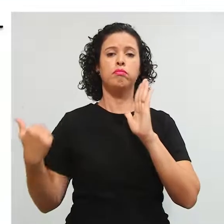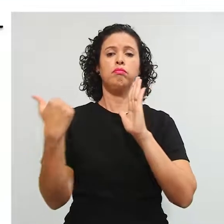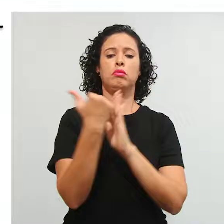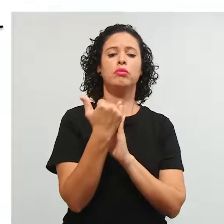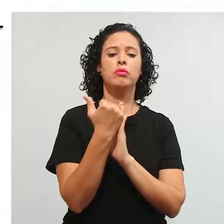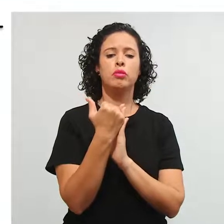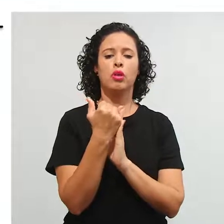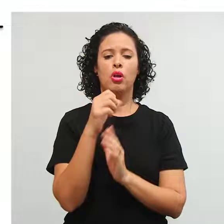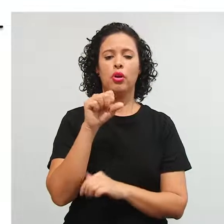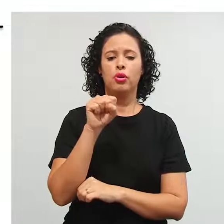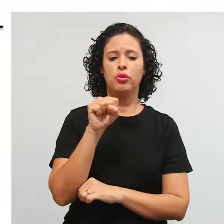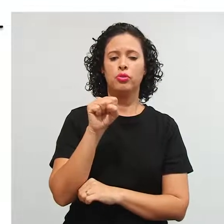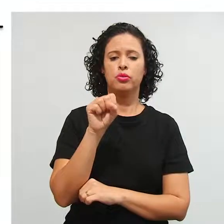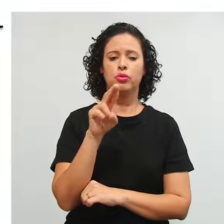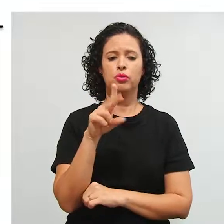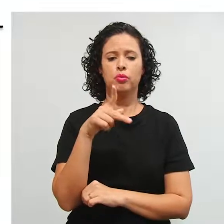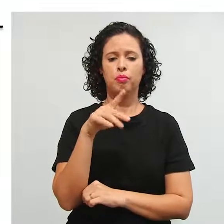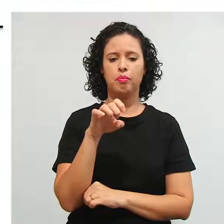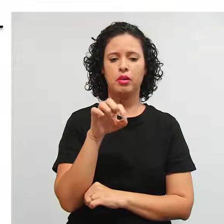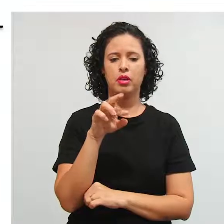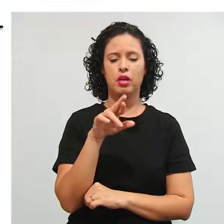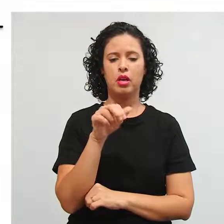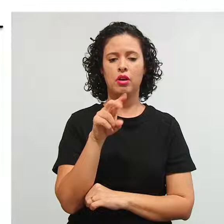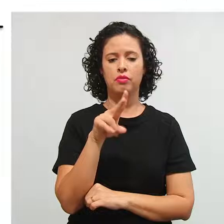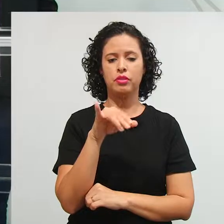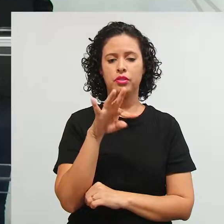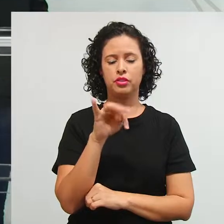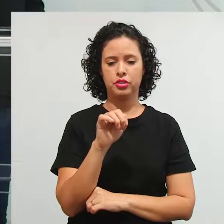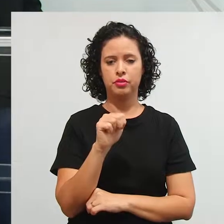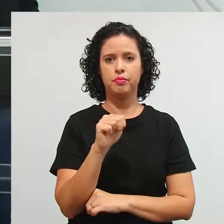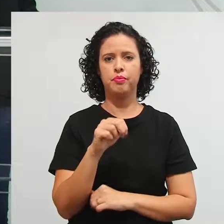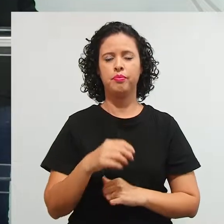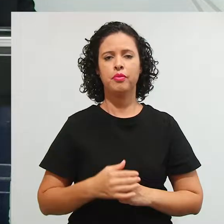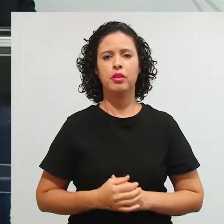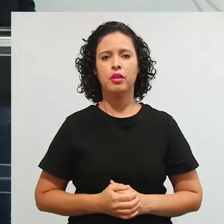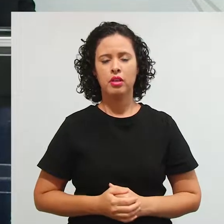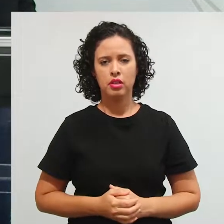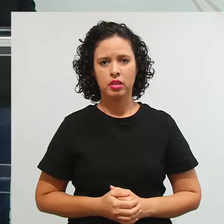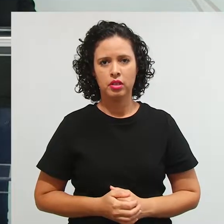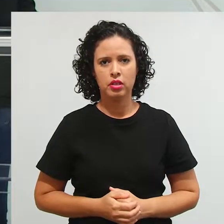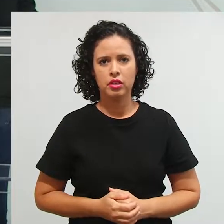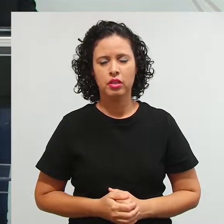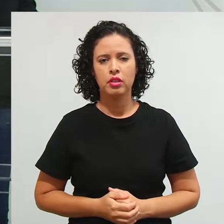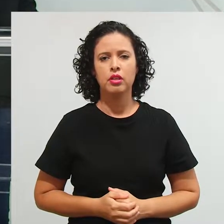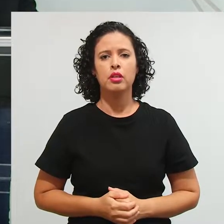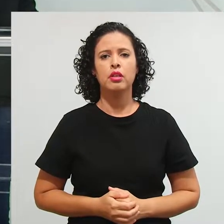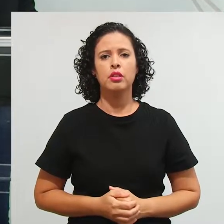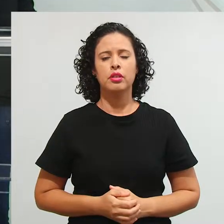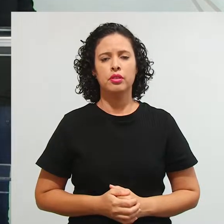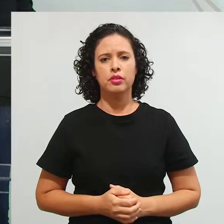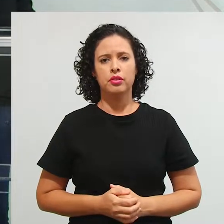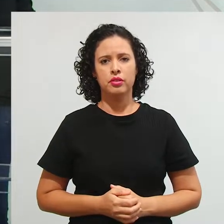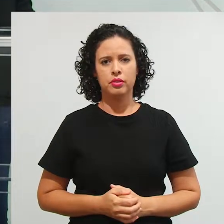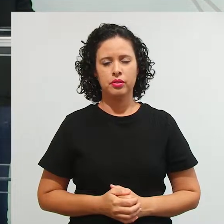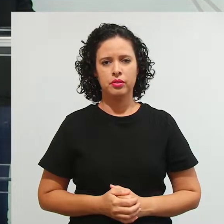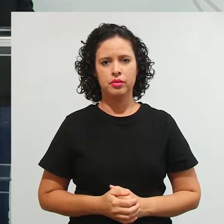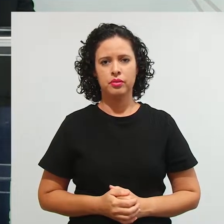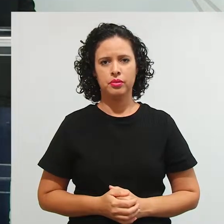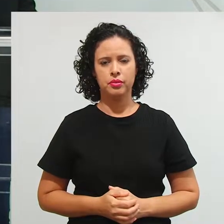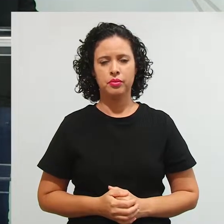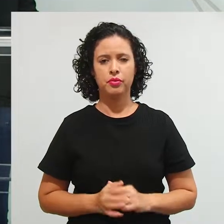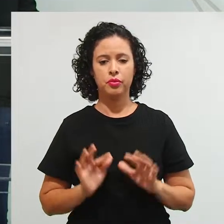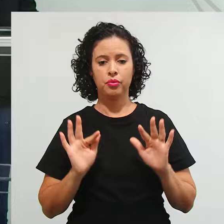o que é esse superávit financeiro? Eu vou explicar para vocês. Então, ao final do ano, o